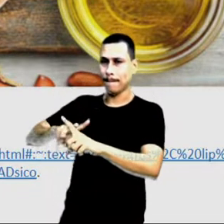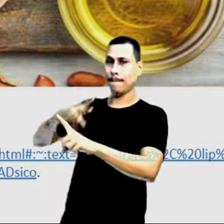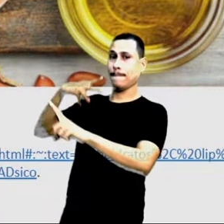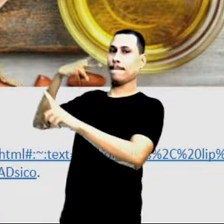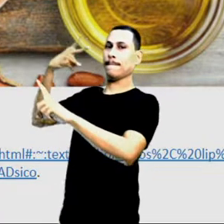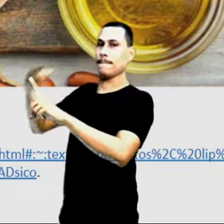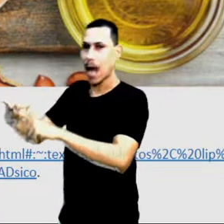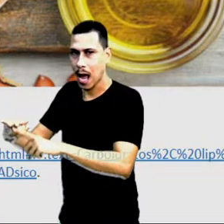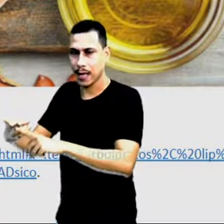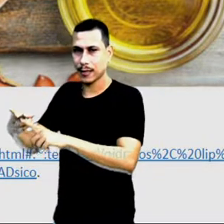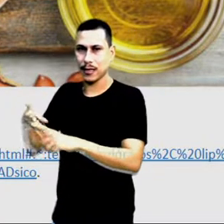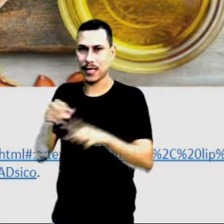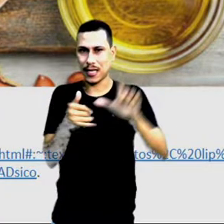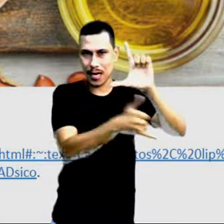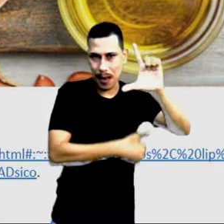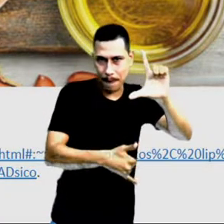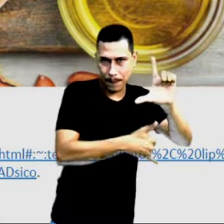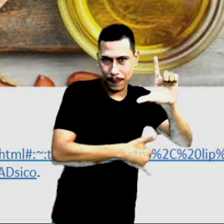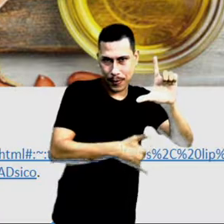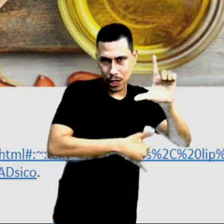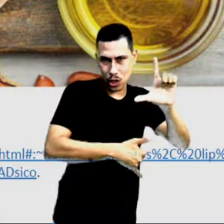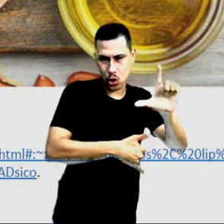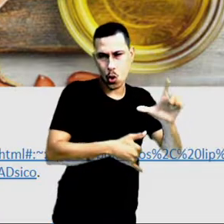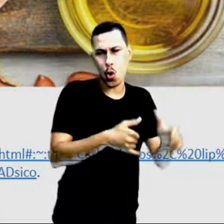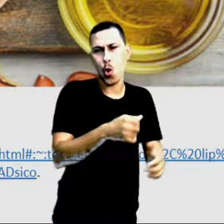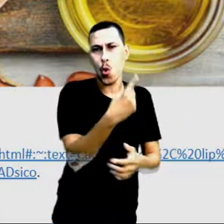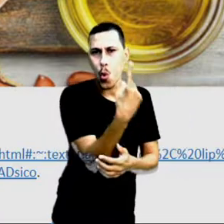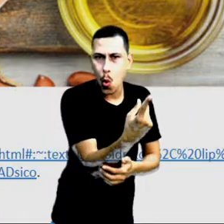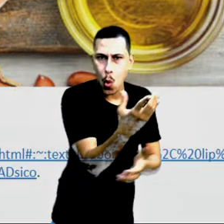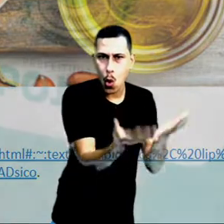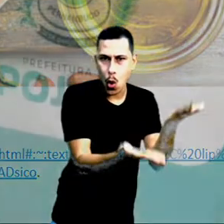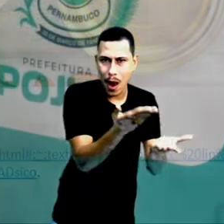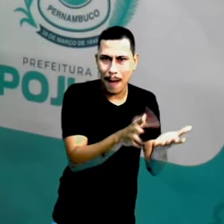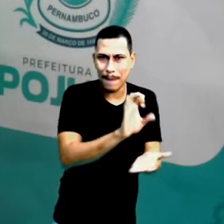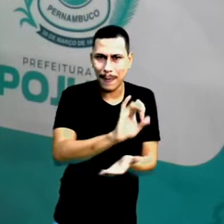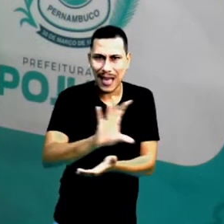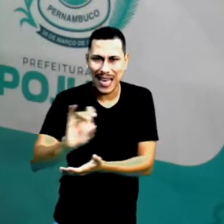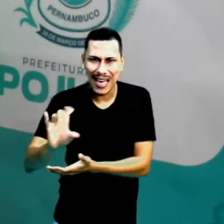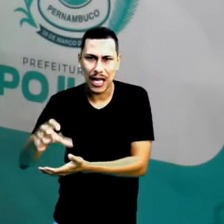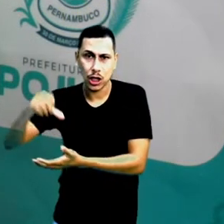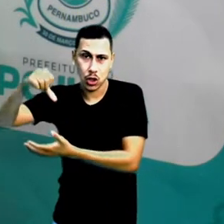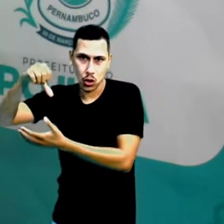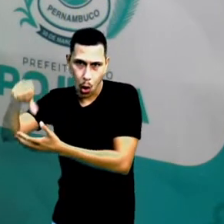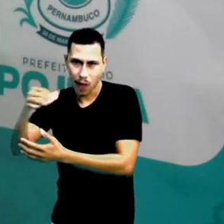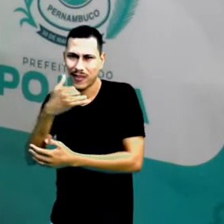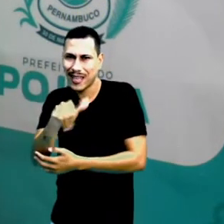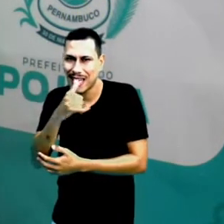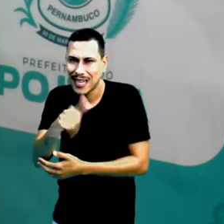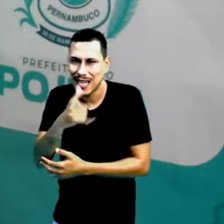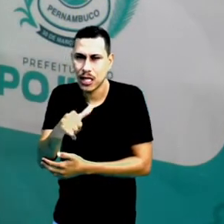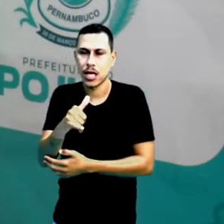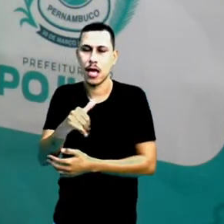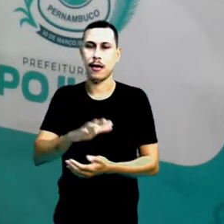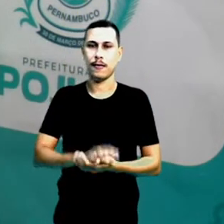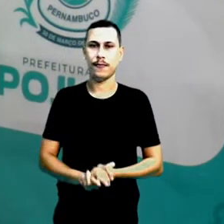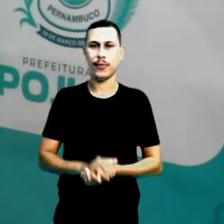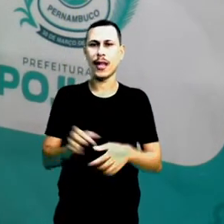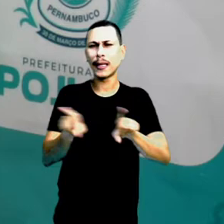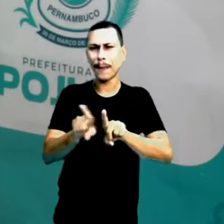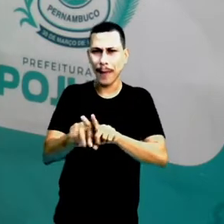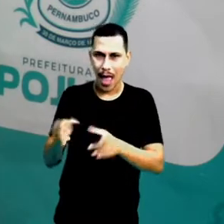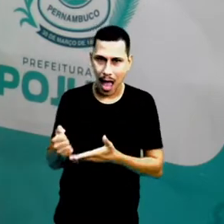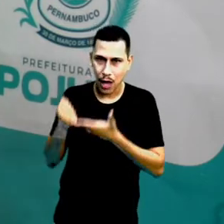Cada 1 grama fornece 9 calorias. Por isso que a gente já come menos do que os carboidratos, né? Ajudam também